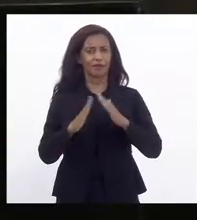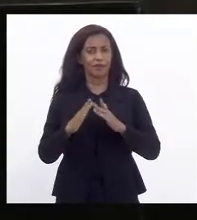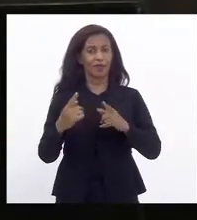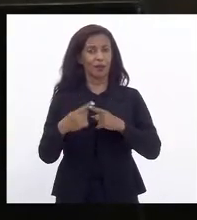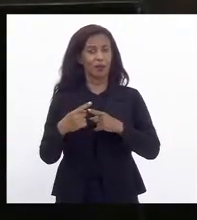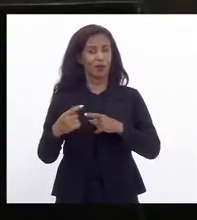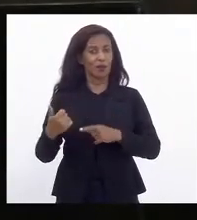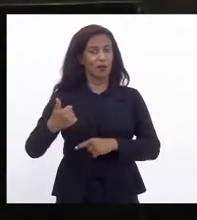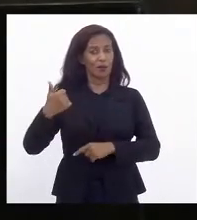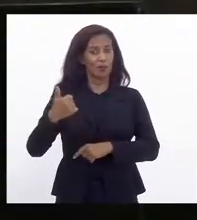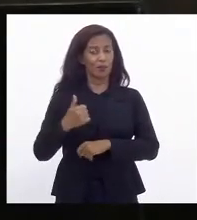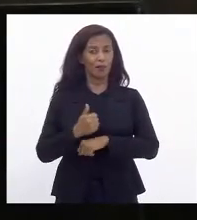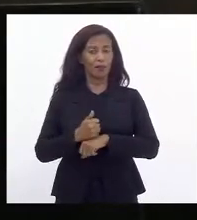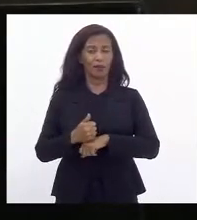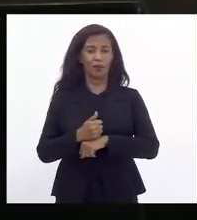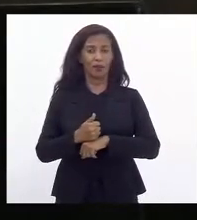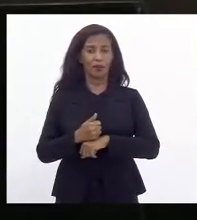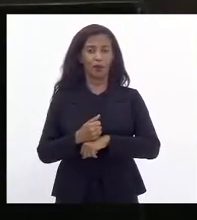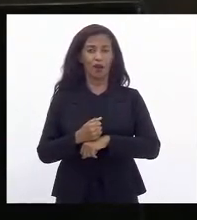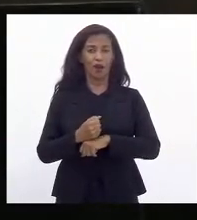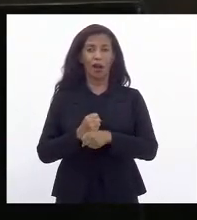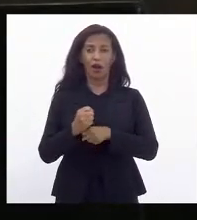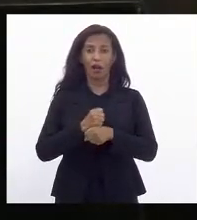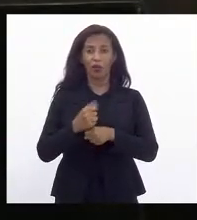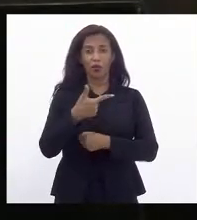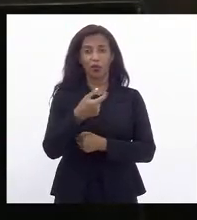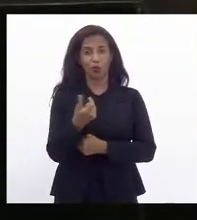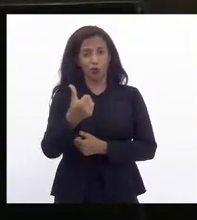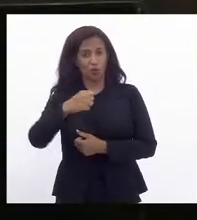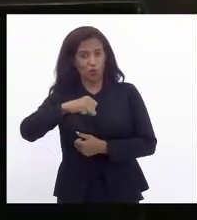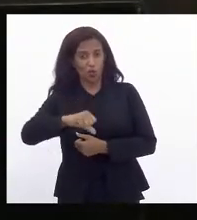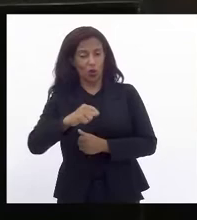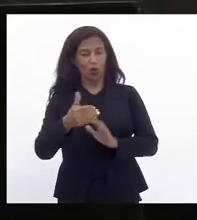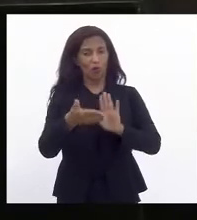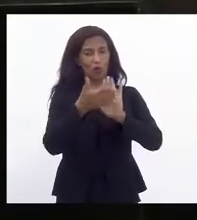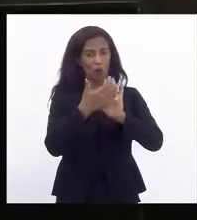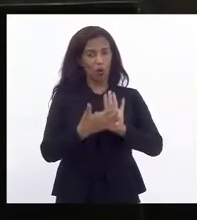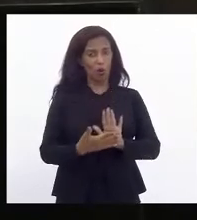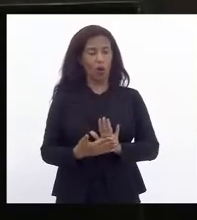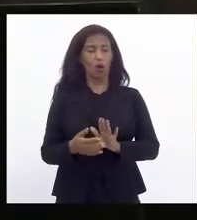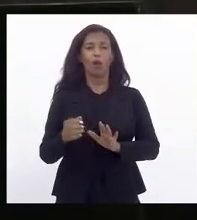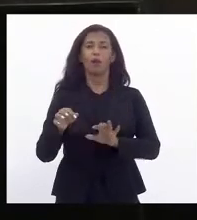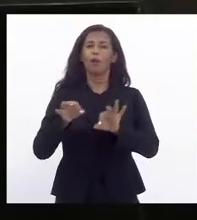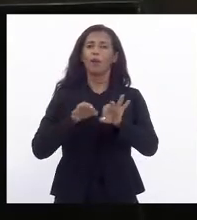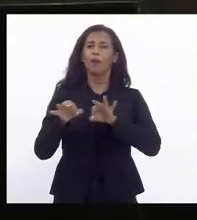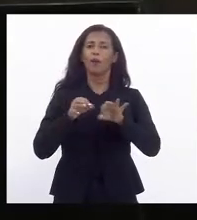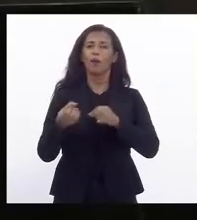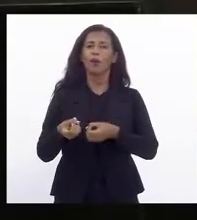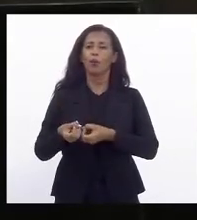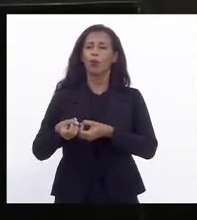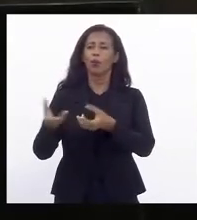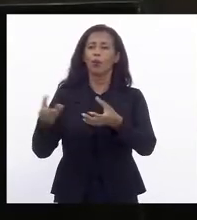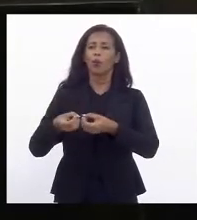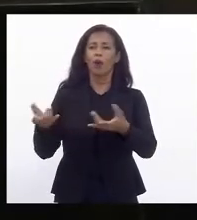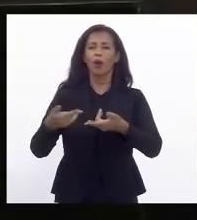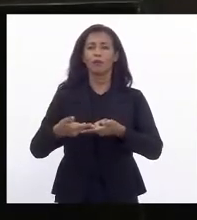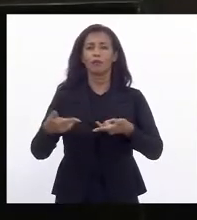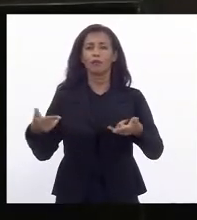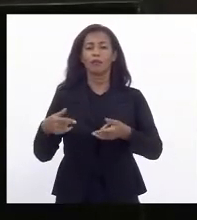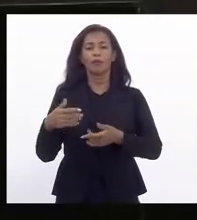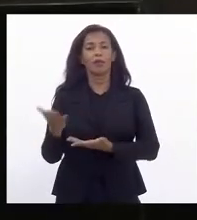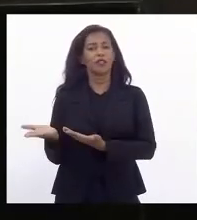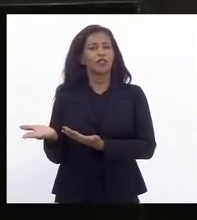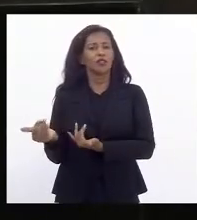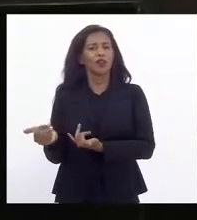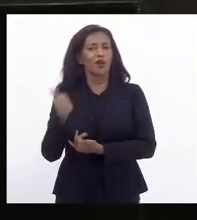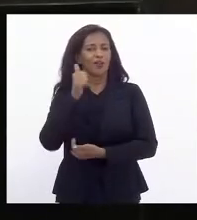no meu primeiro ano de mandato, em 2019, protocolei aqui o projeto que pretendia a distribuição desses absorventes para as